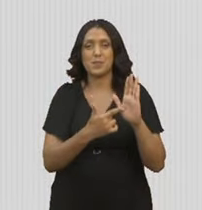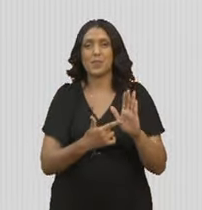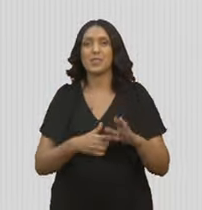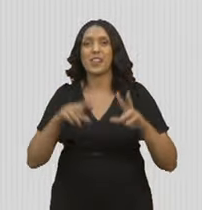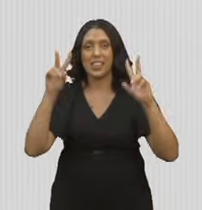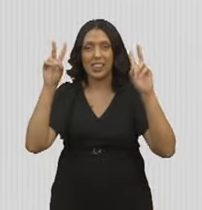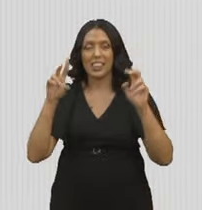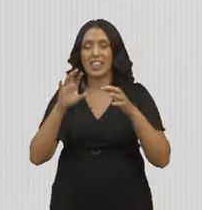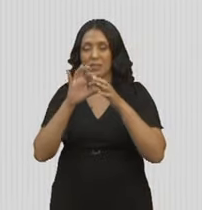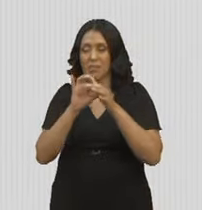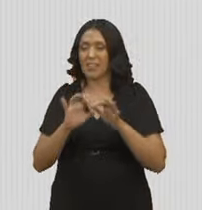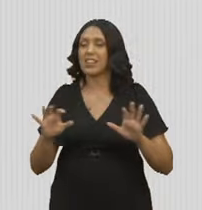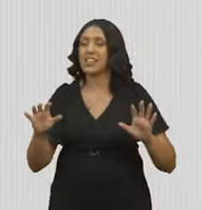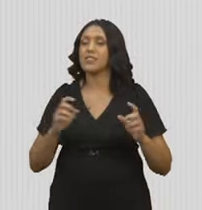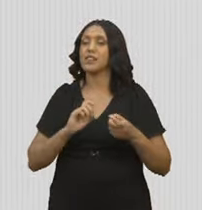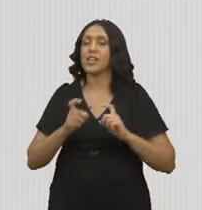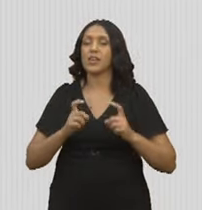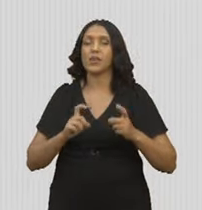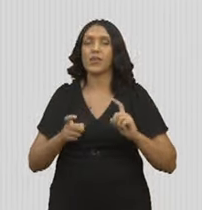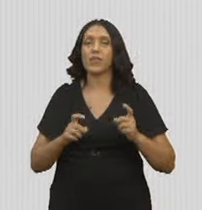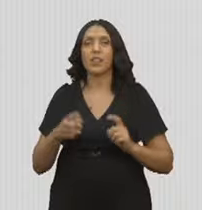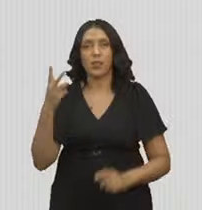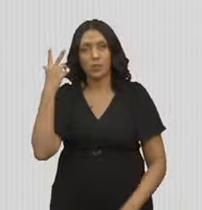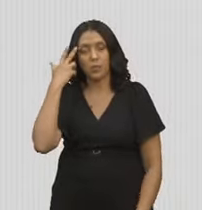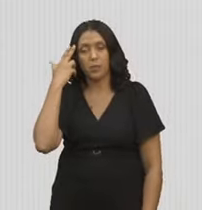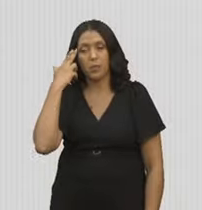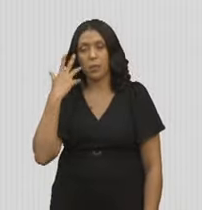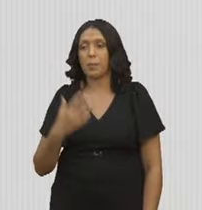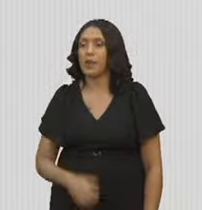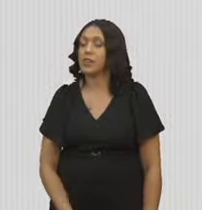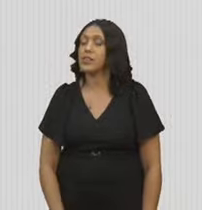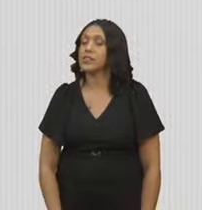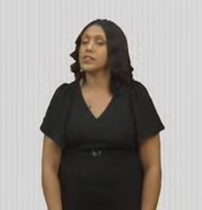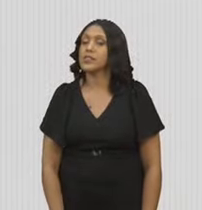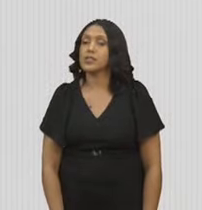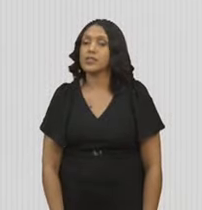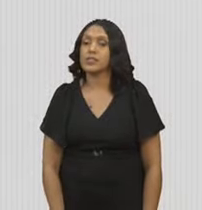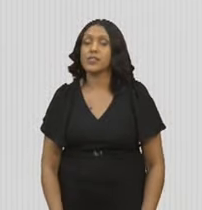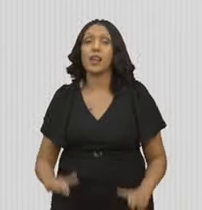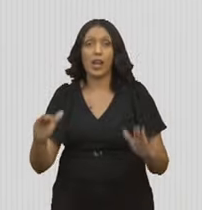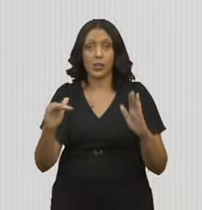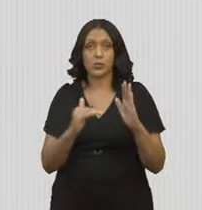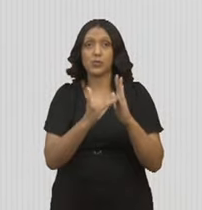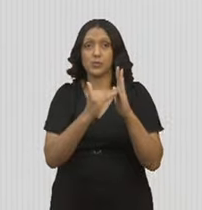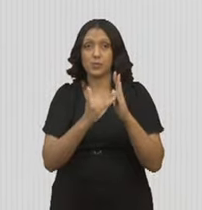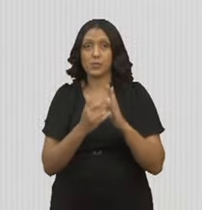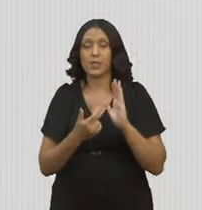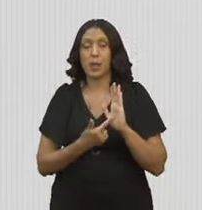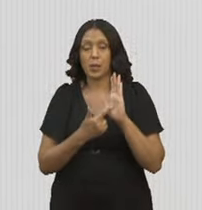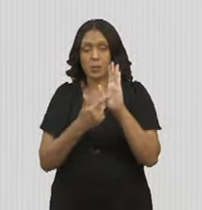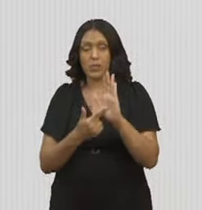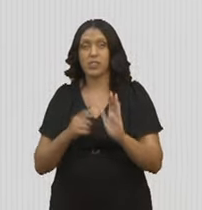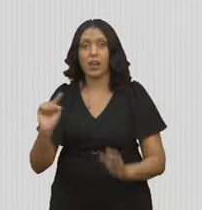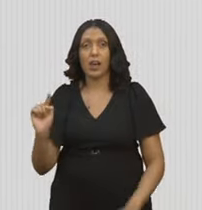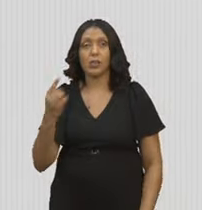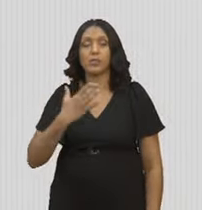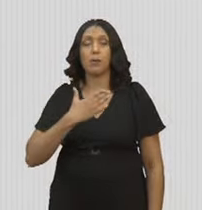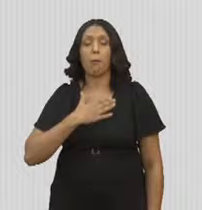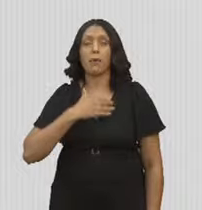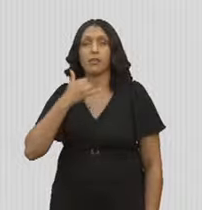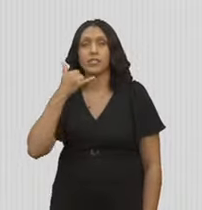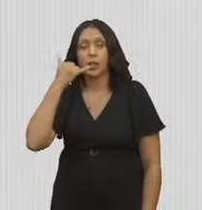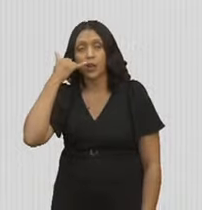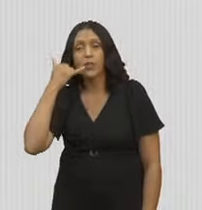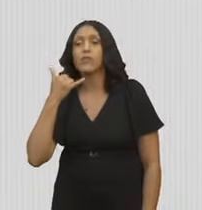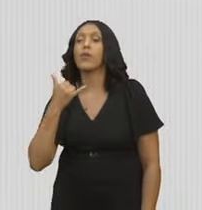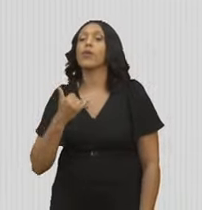novembro. Pedi para pular para a última, para eu falar dos meus contatos, senão eu esqueço. Se eu deixo para o final, eu não falo, e aí vocês brigam comigo,